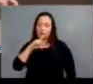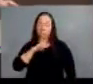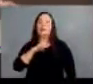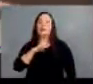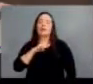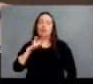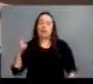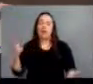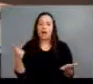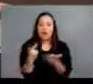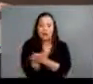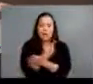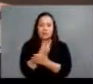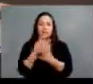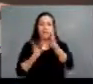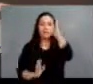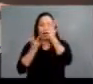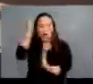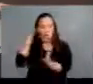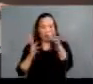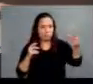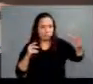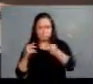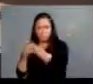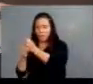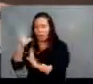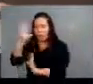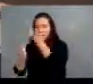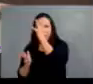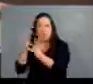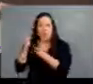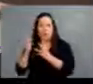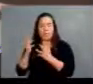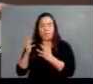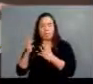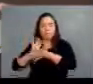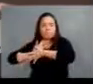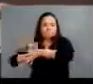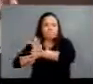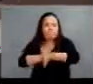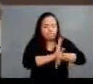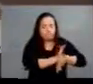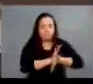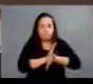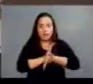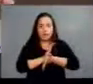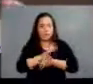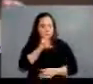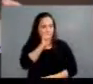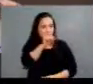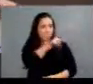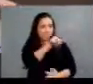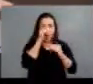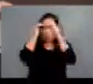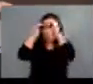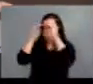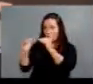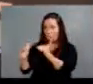Média, a idade das fogueiras, a idade da Inquisição, em que as pessoas que não obedeciam